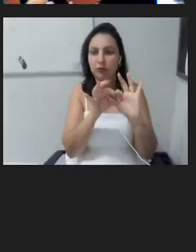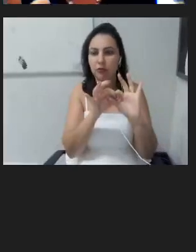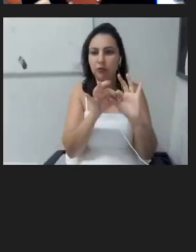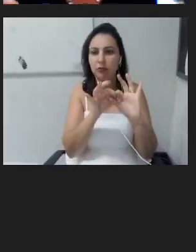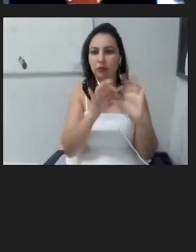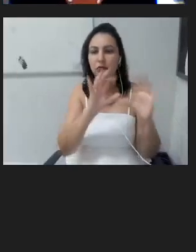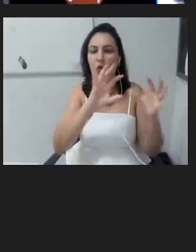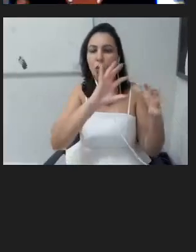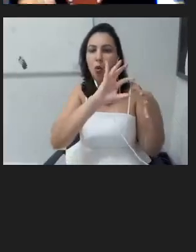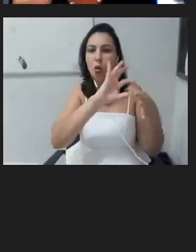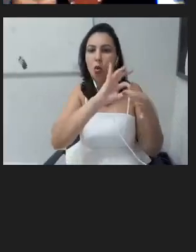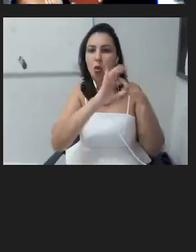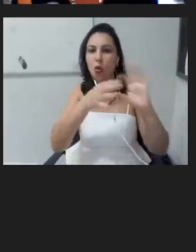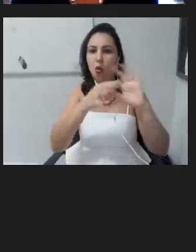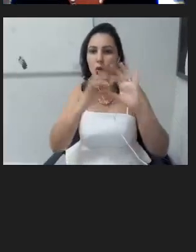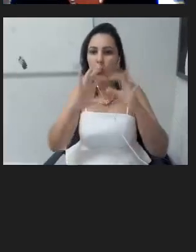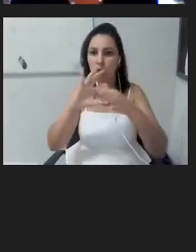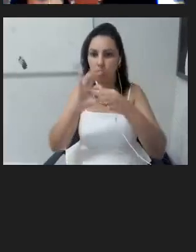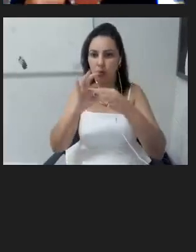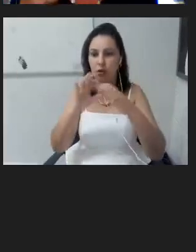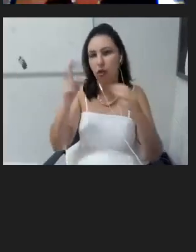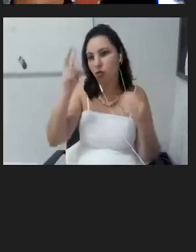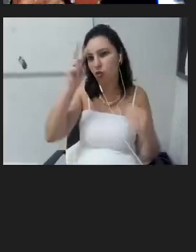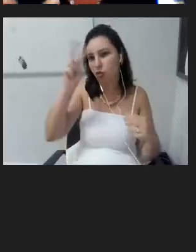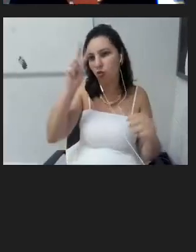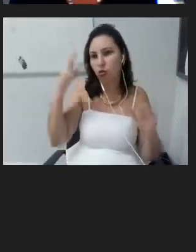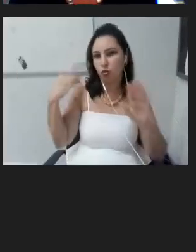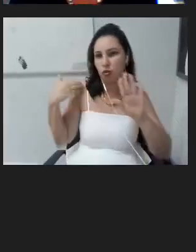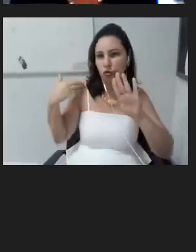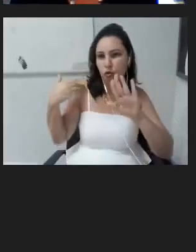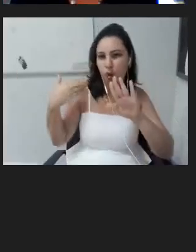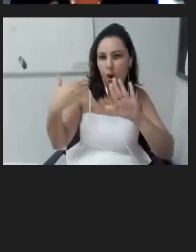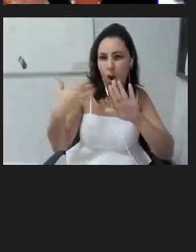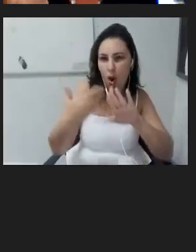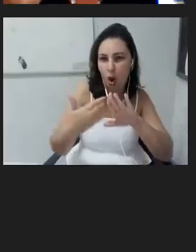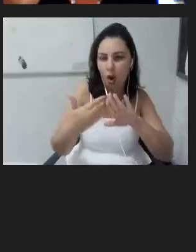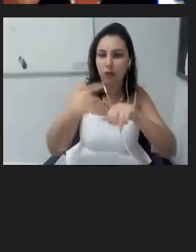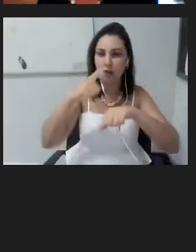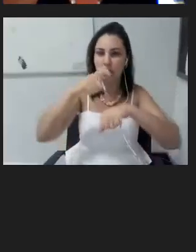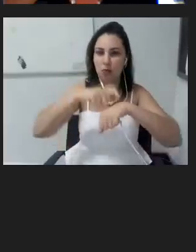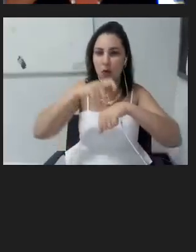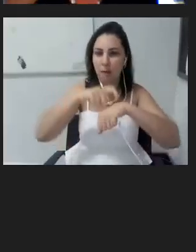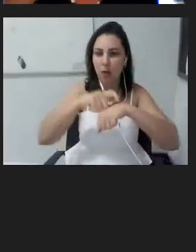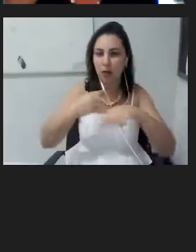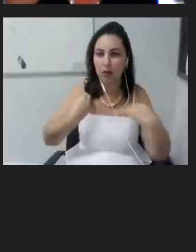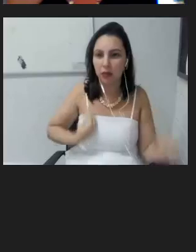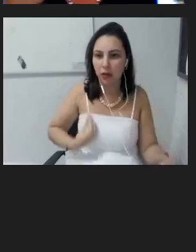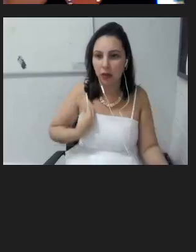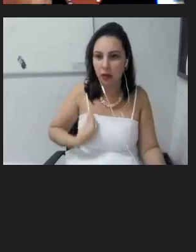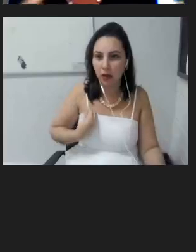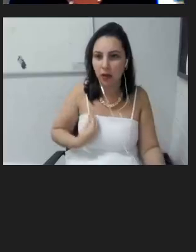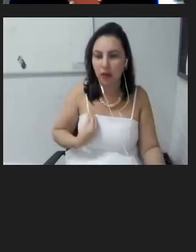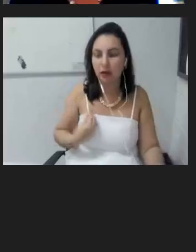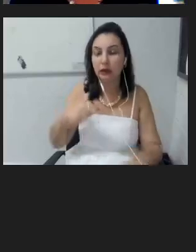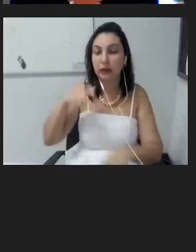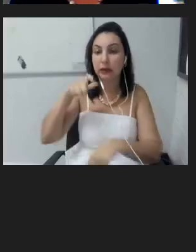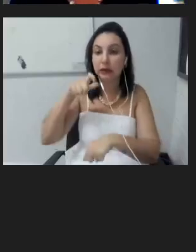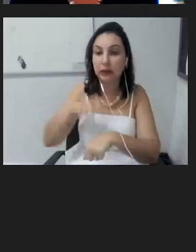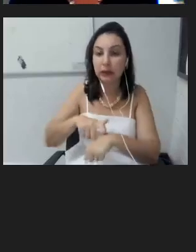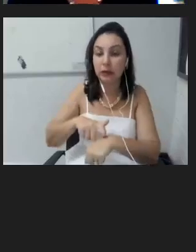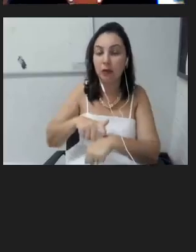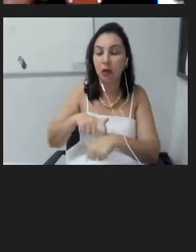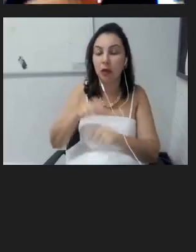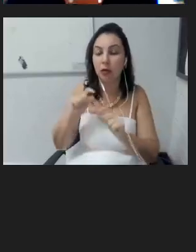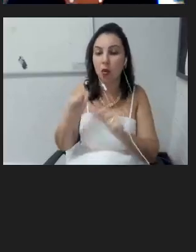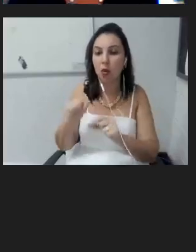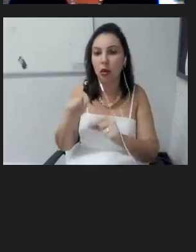gente vive, contexto histórico, o momento histórico que a gente vive, a gente tem elementos que